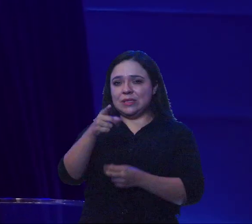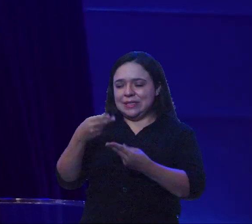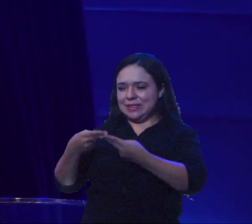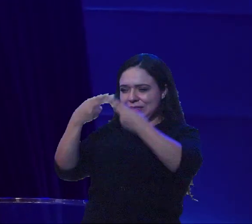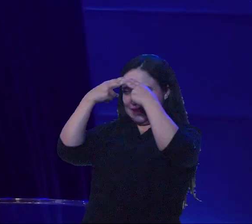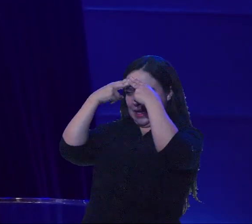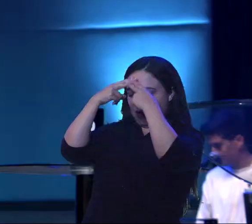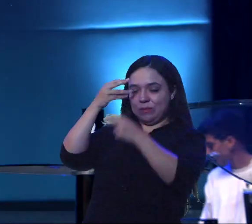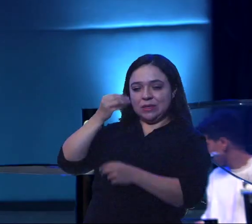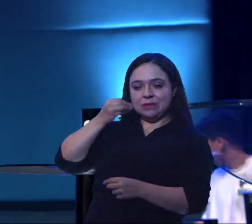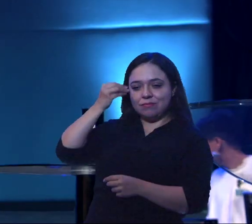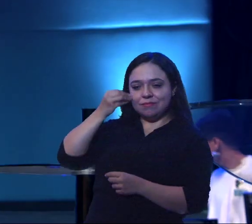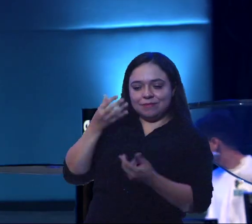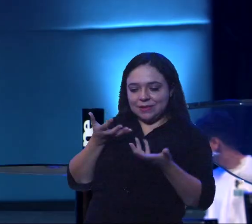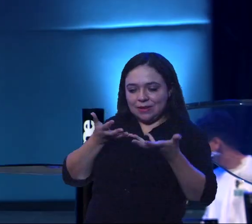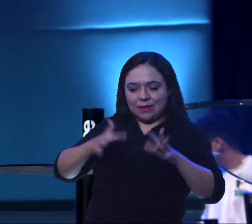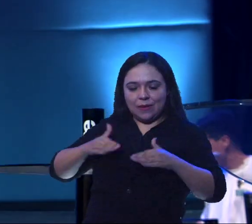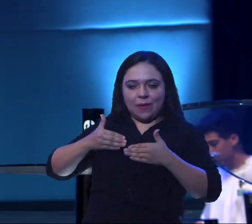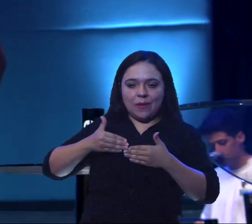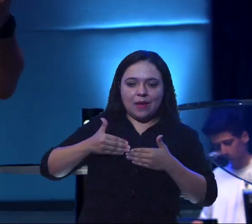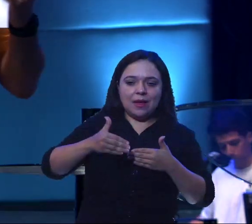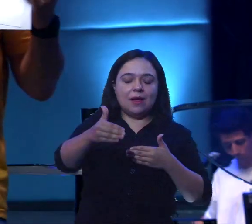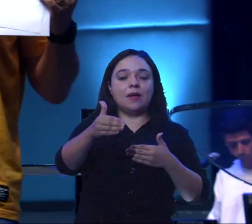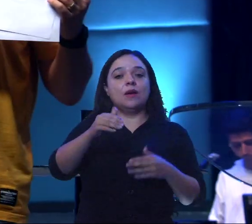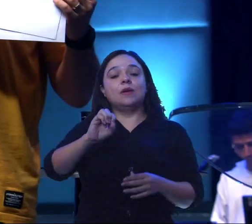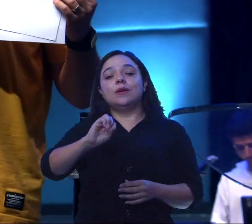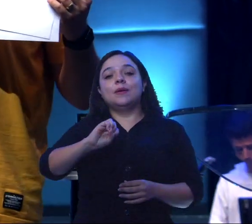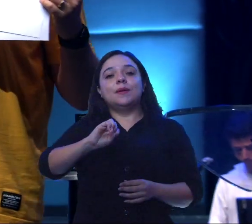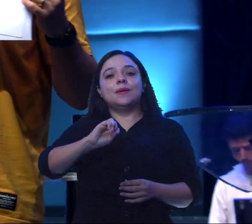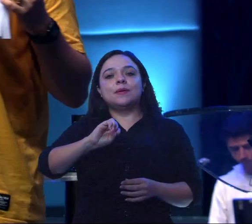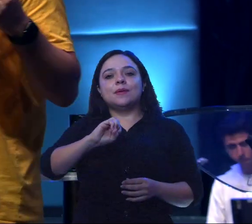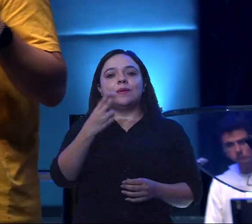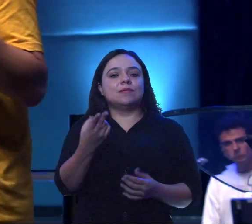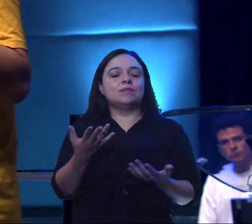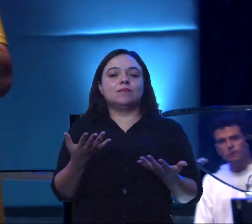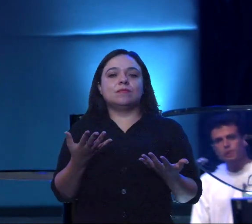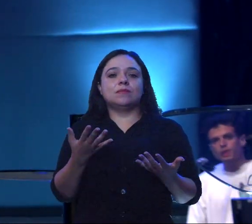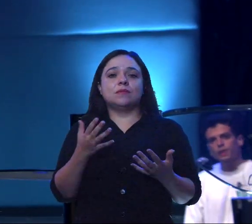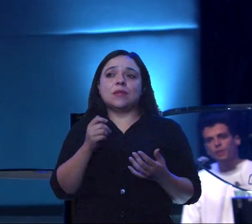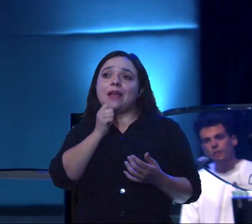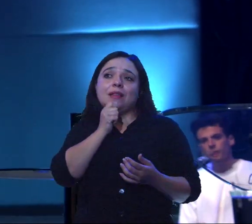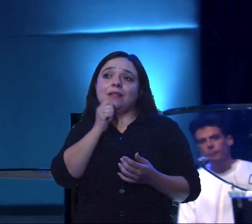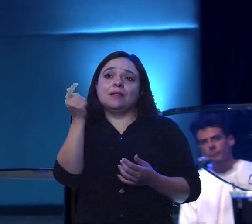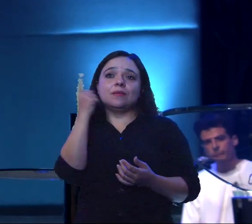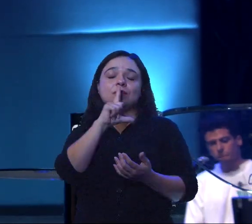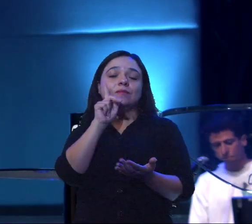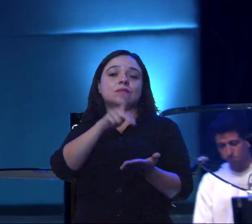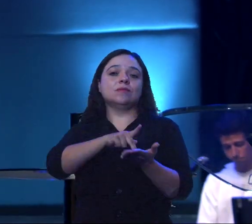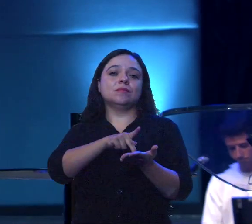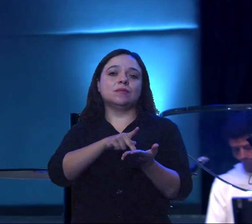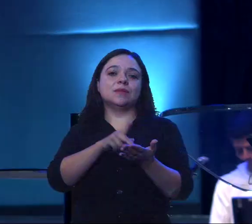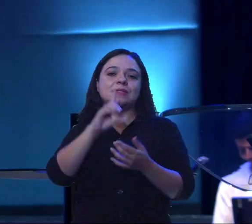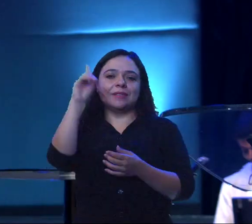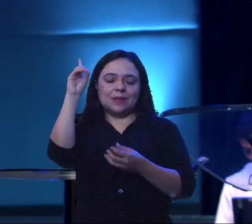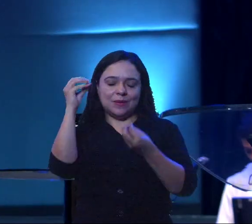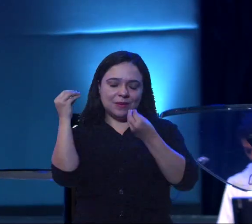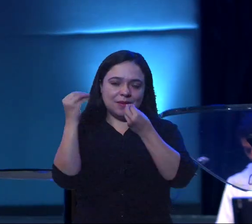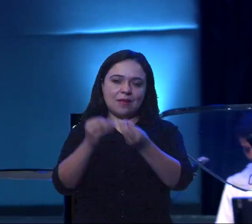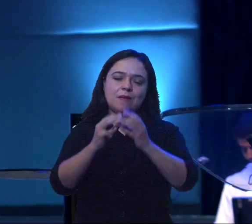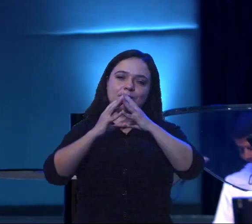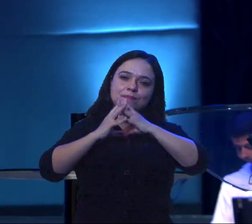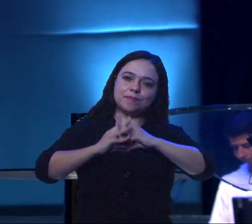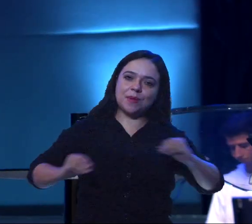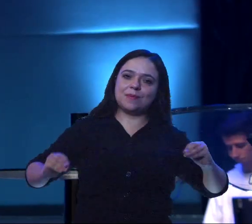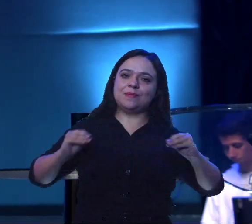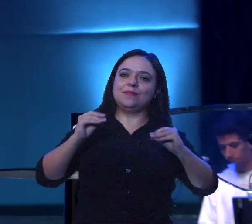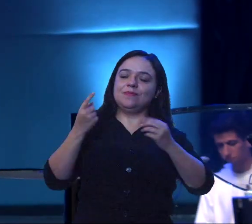viveu tenham te impedido de seguir em diante, ou talvez simplesmente aquilo que ainda não aconteceu. E Deus hoje está restaurando, resgatando